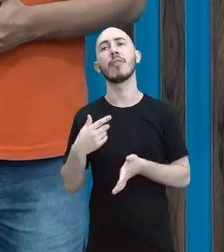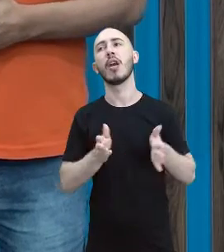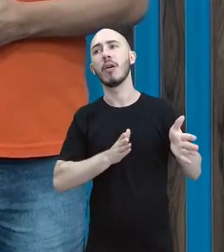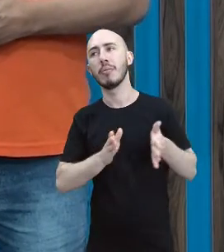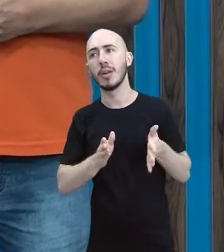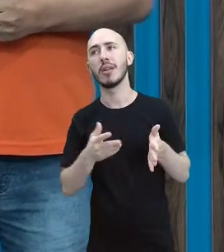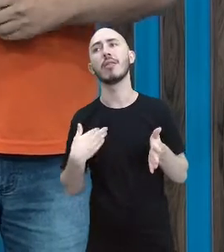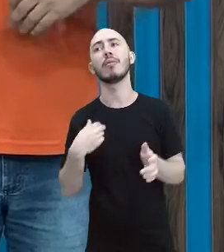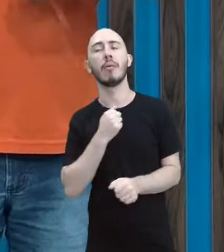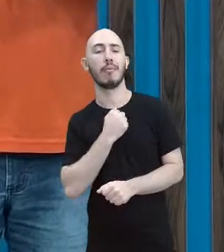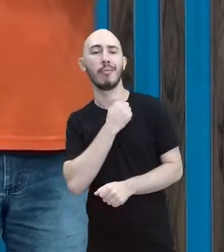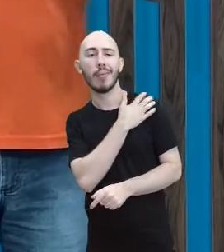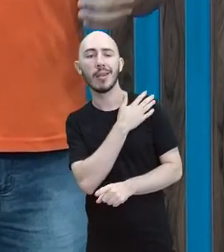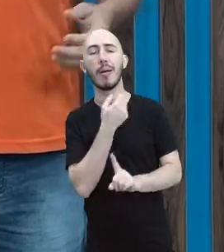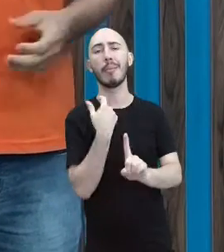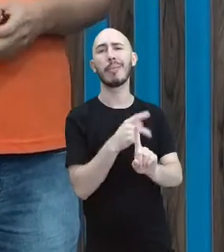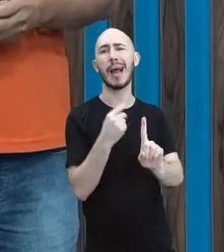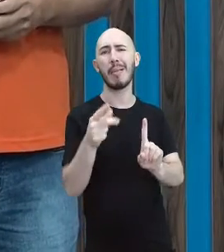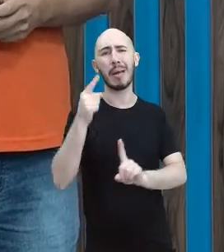regime, né, enfim, acabou